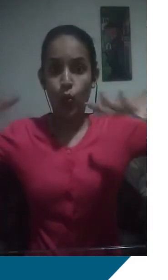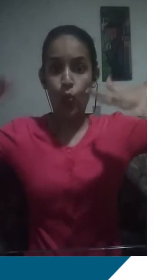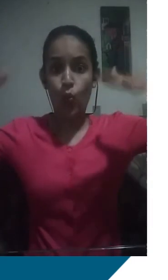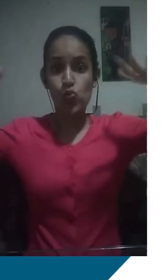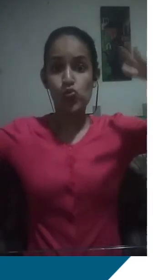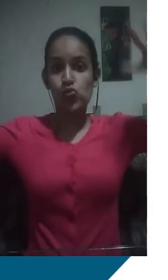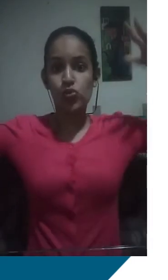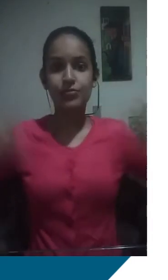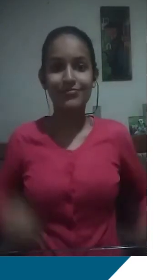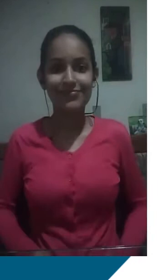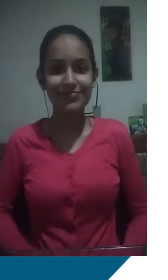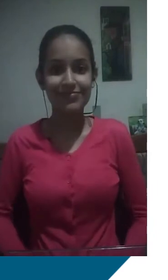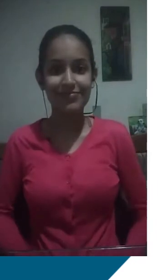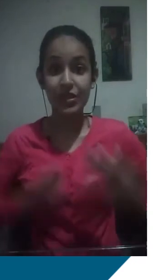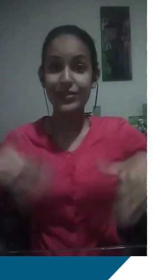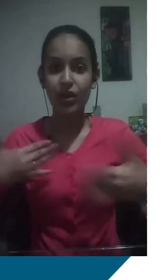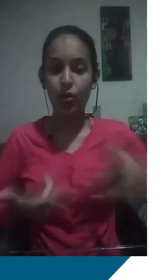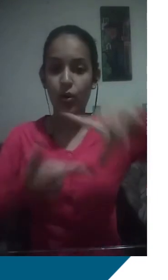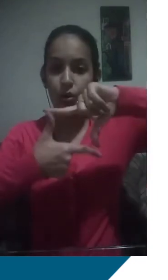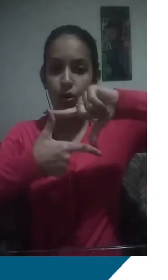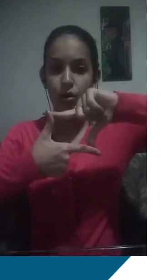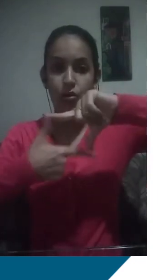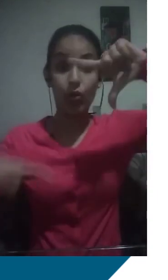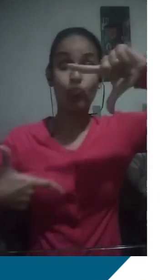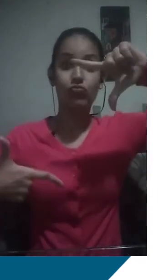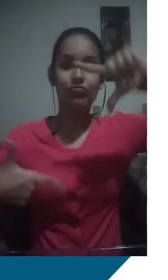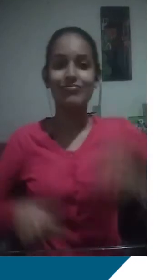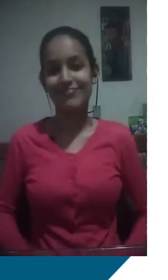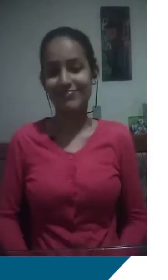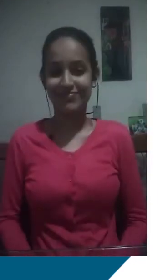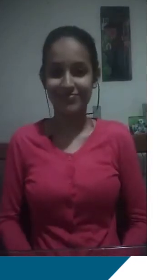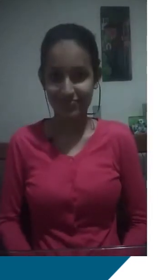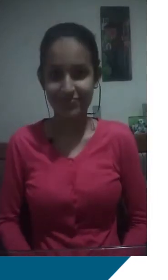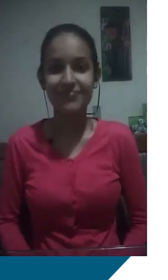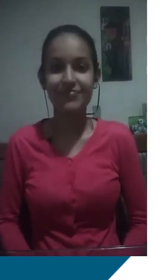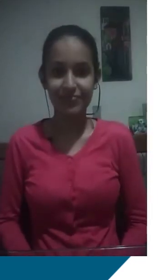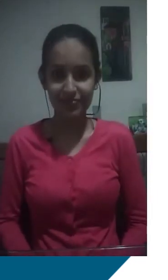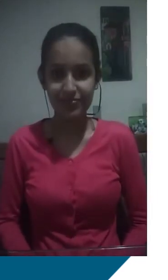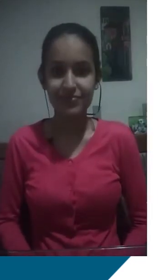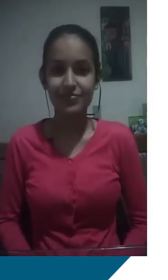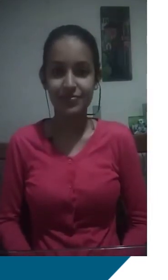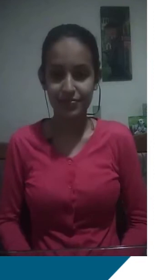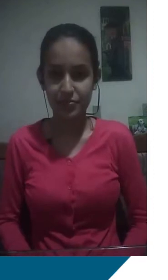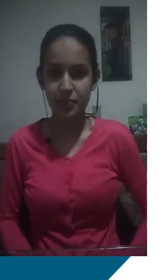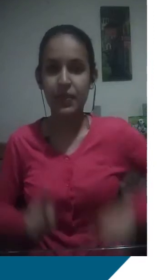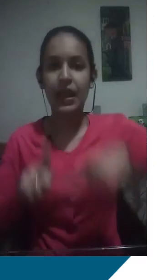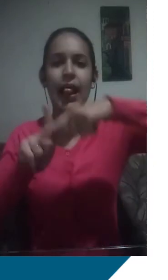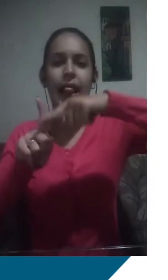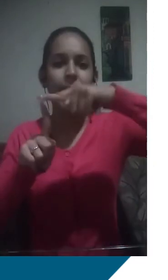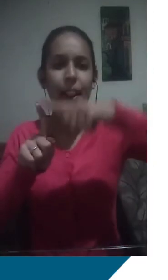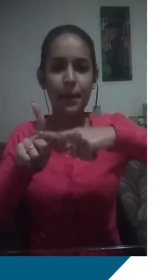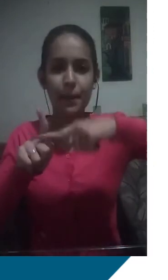Né? Vai acontecer isso aqui. Então, elas estavam com uma certa vibração, eu fui, aqueci, aumentei a temperatura